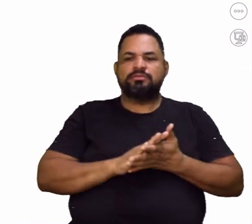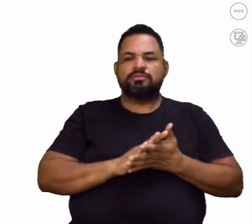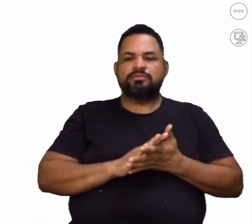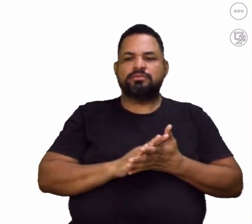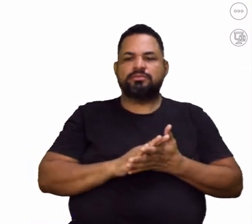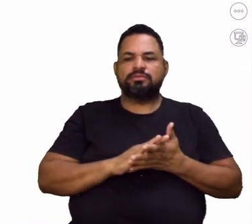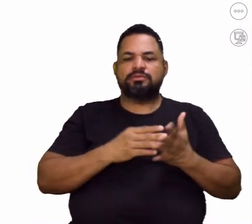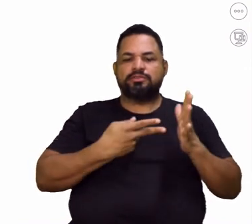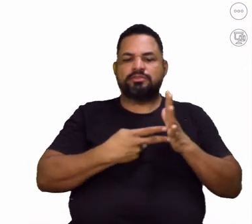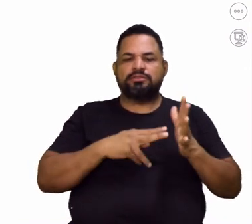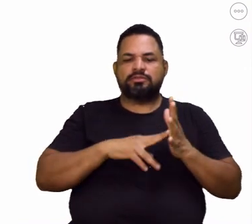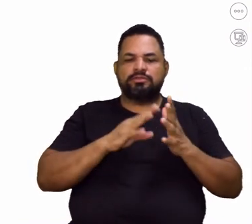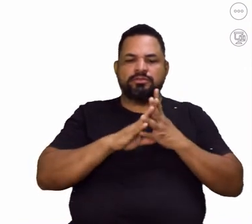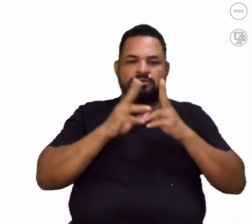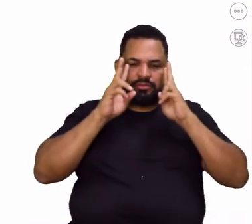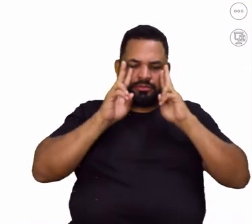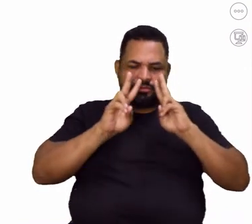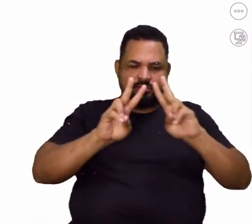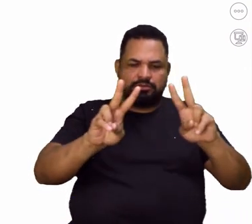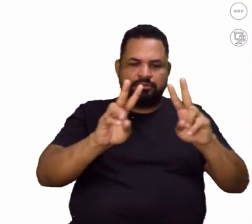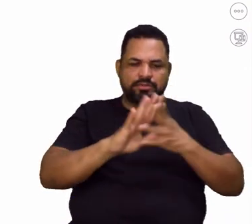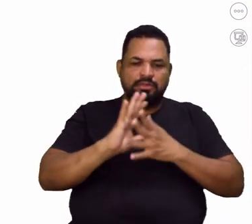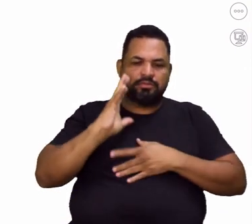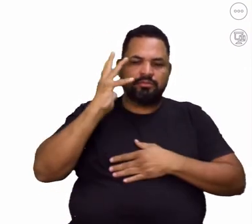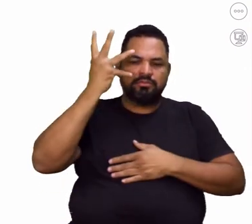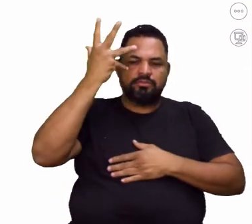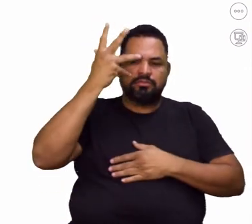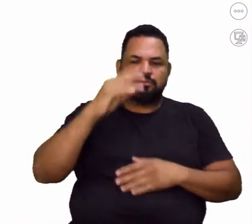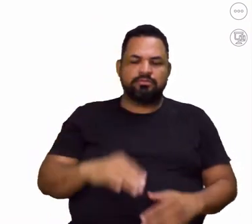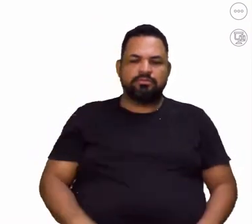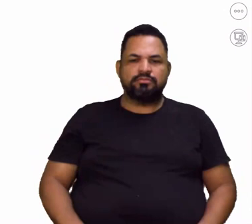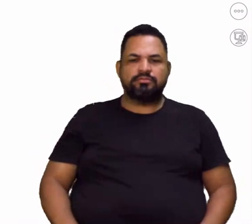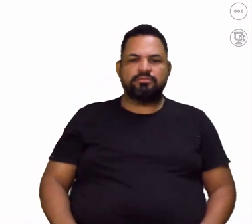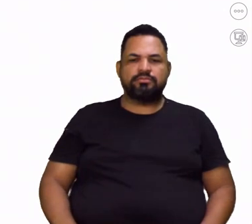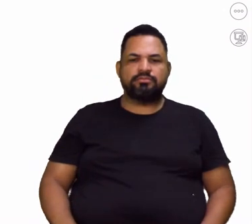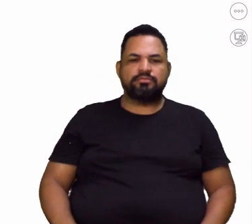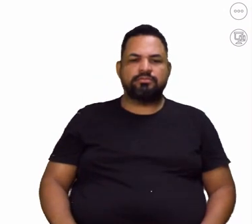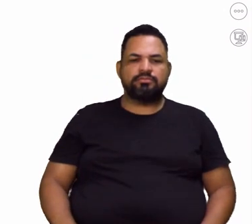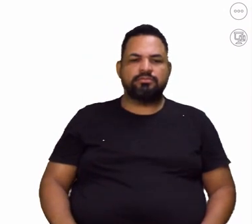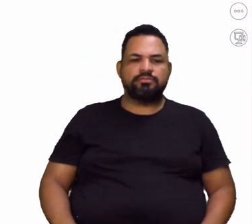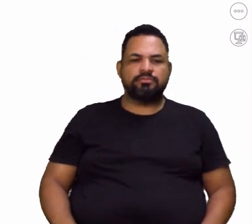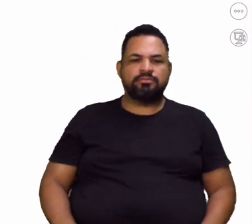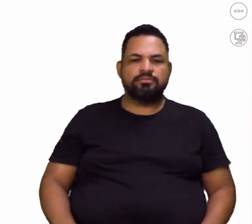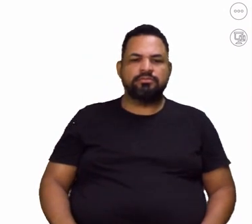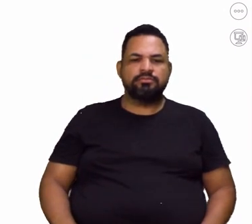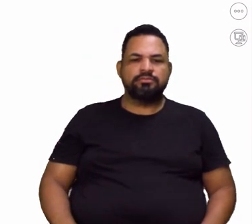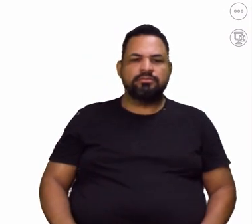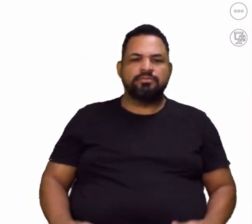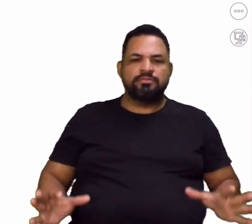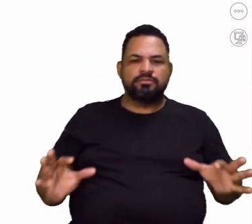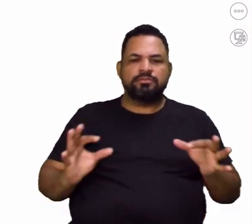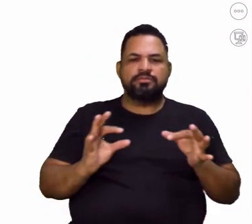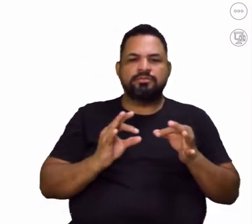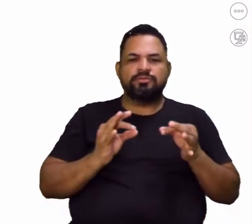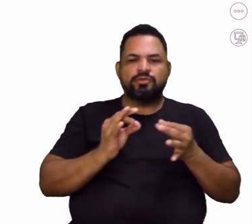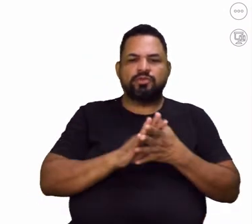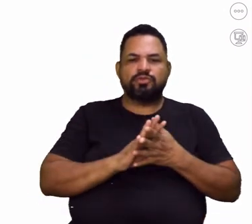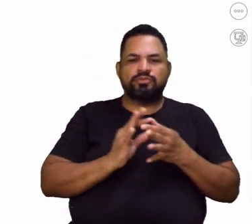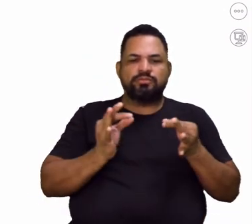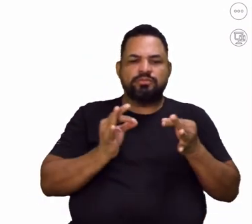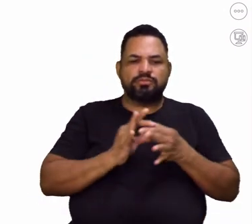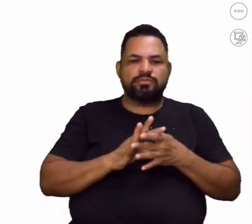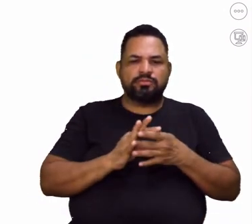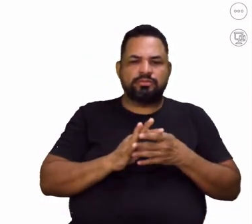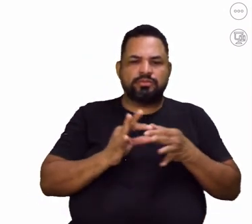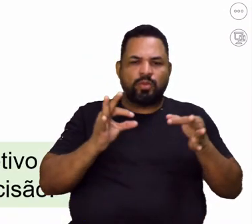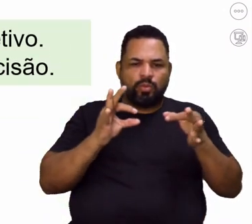sintático-semântica, visual e temporal. Ok. Agora vamos ver a questão da concisão textual. Concisão,